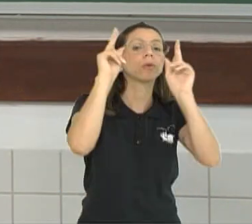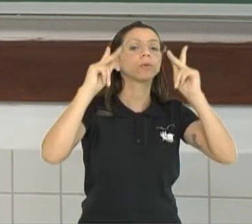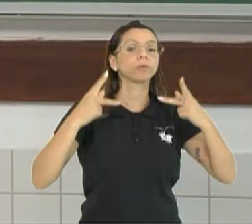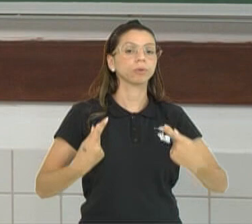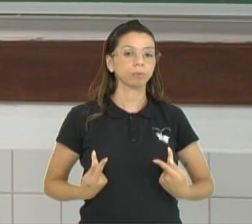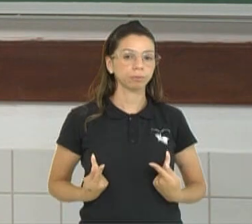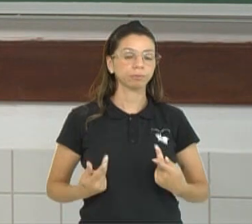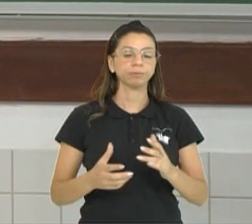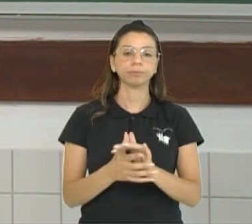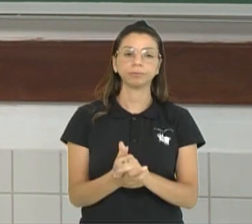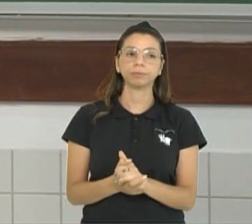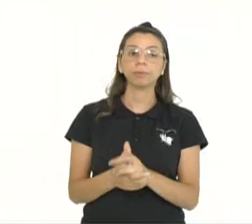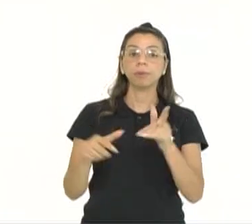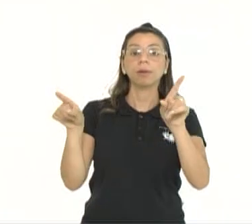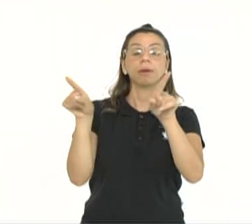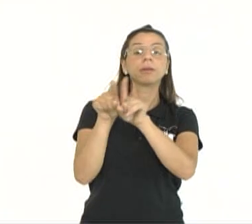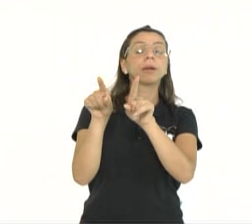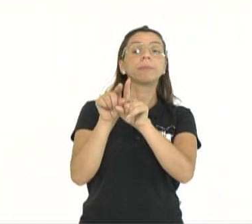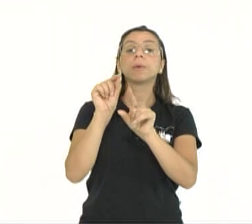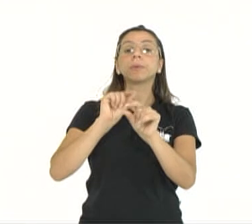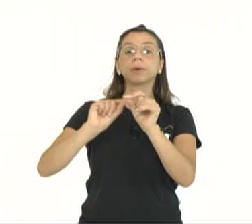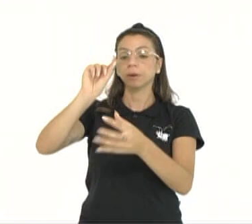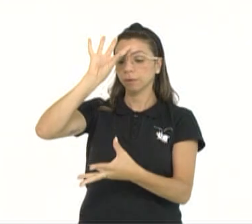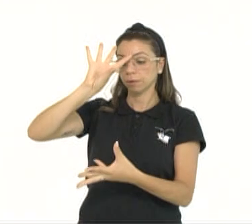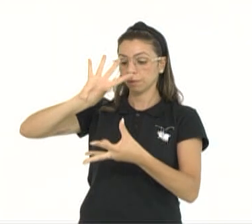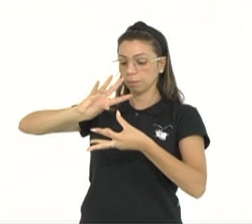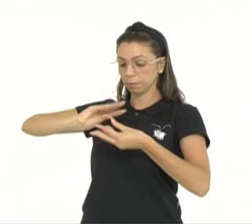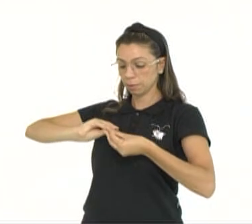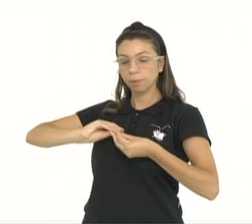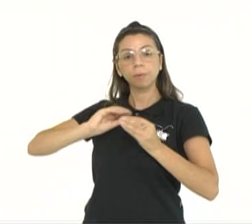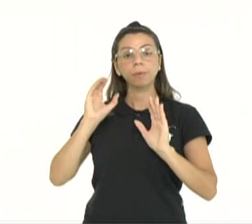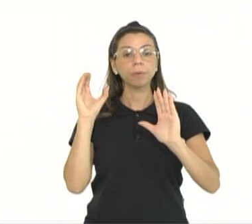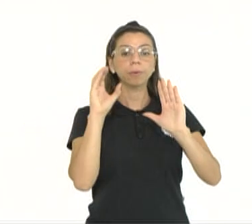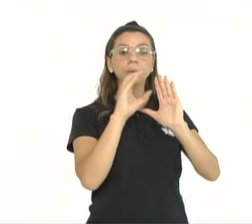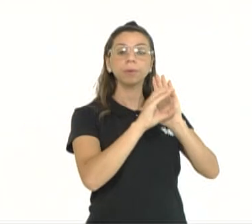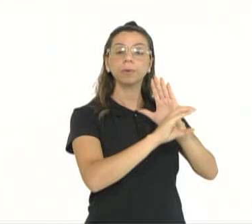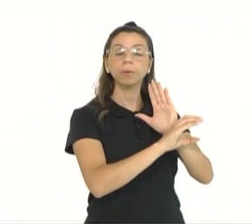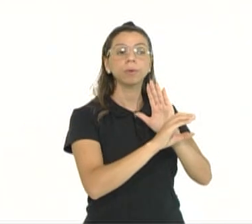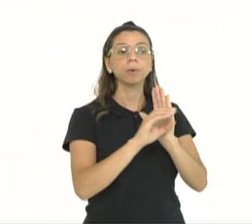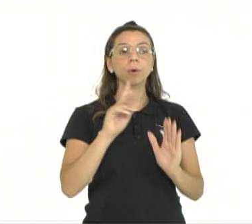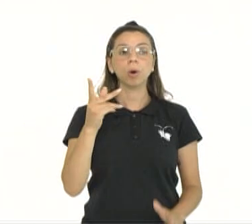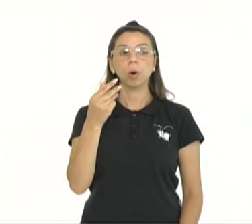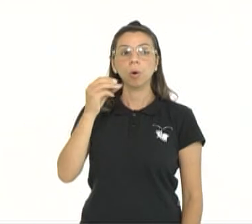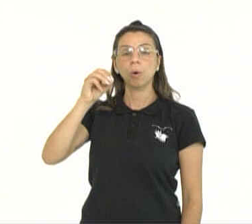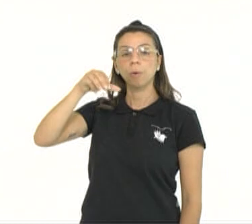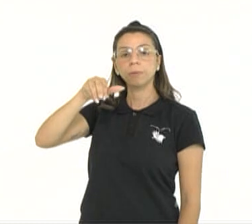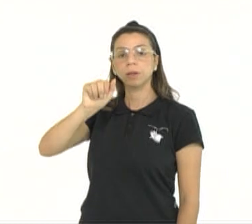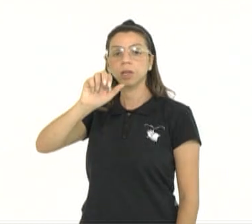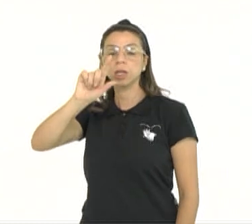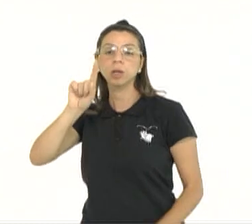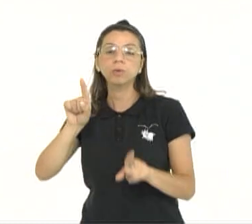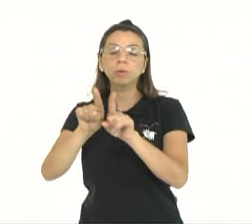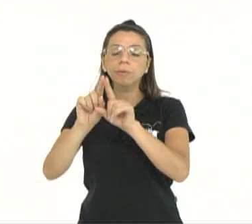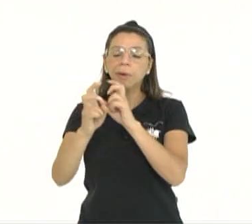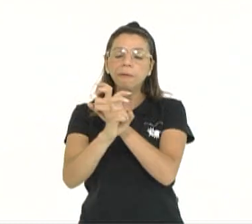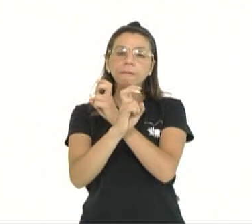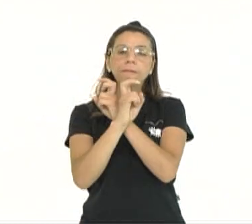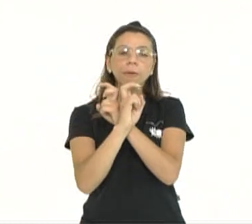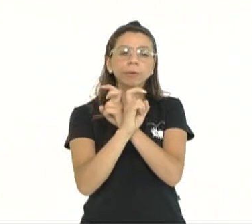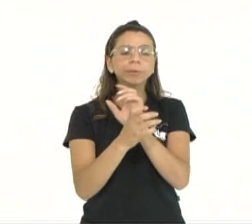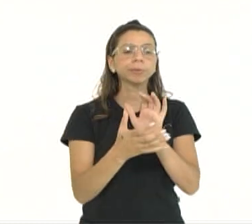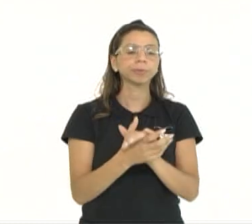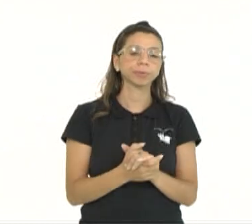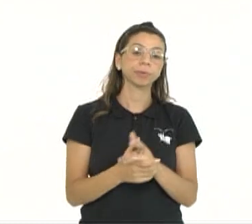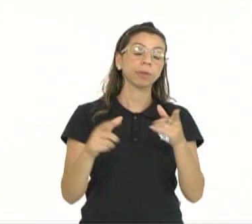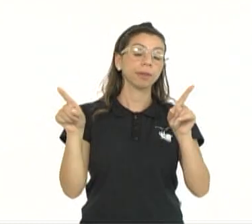homem. A gente vai também compreender os conceitos de hominídeo e fóssil. E a